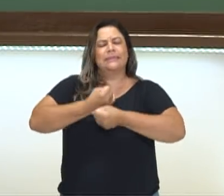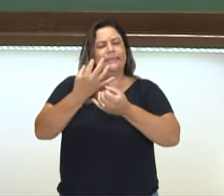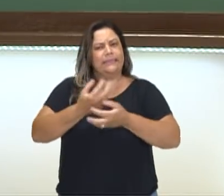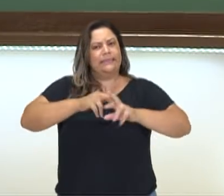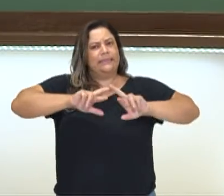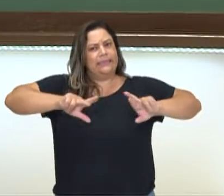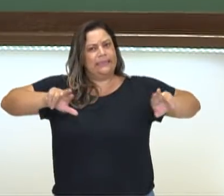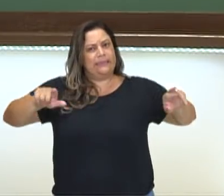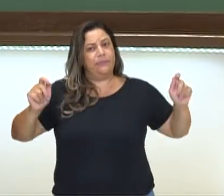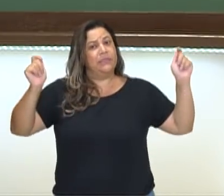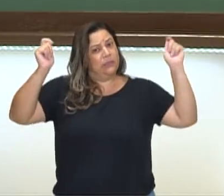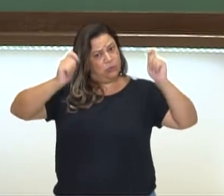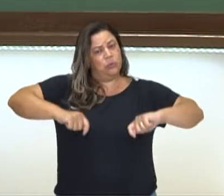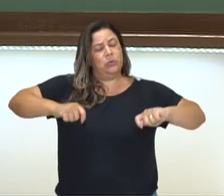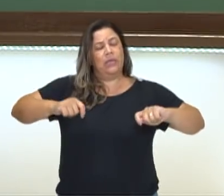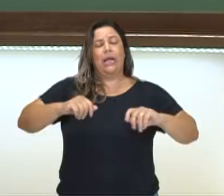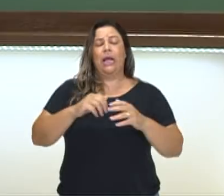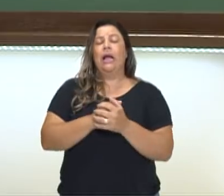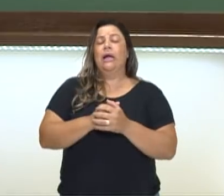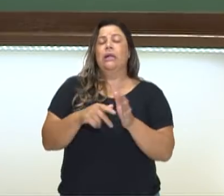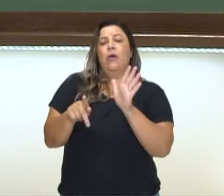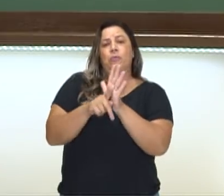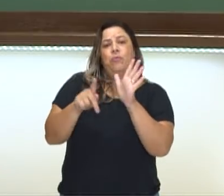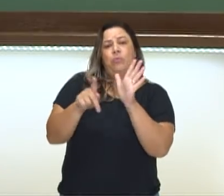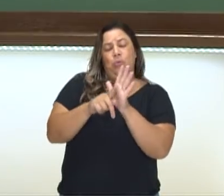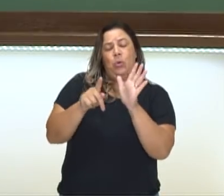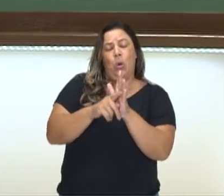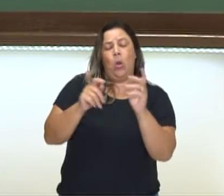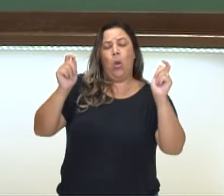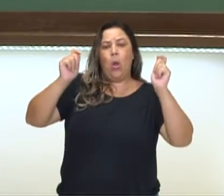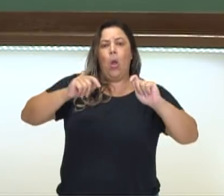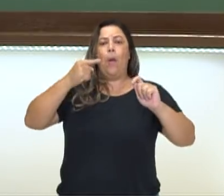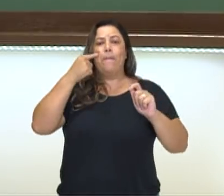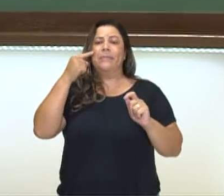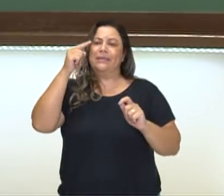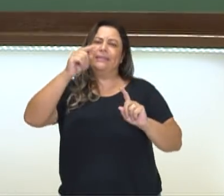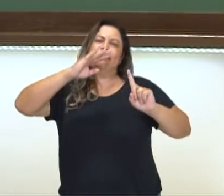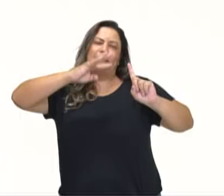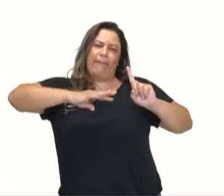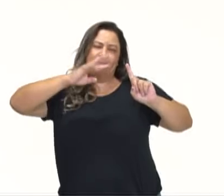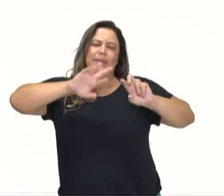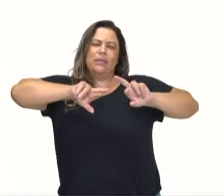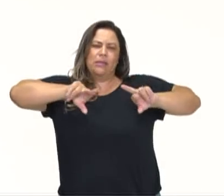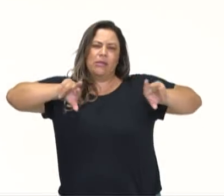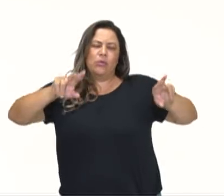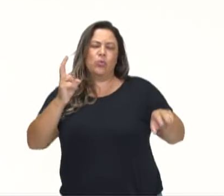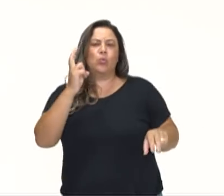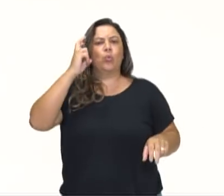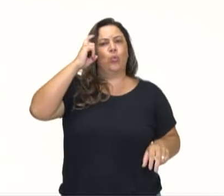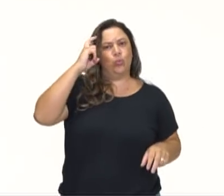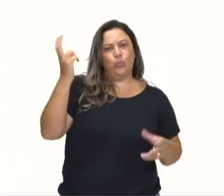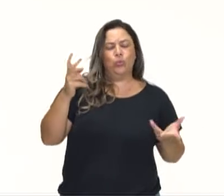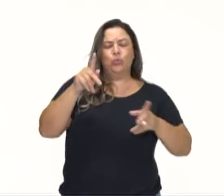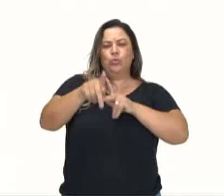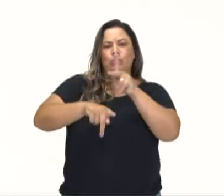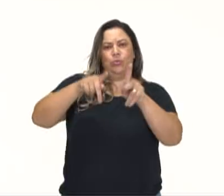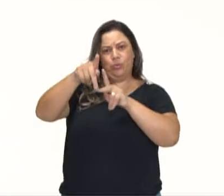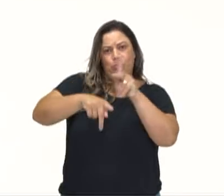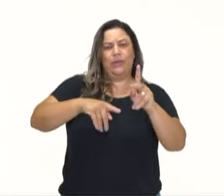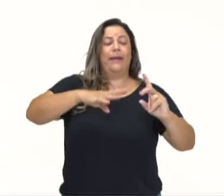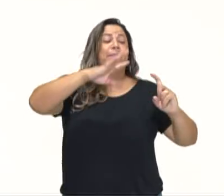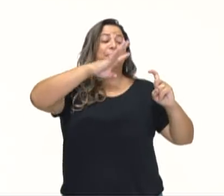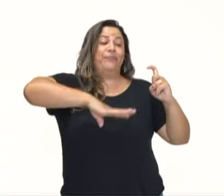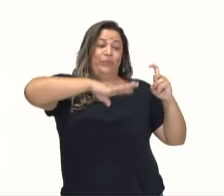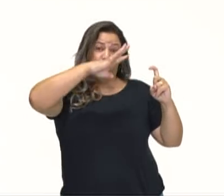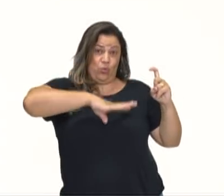está manifestada no folclore, na cultura popular. Fazem parte do folclore os mitos,